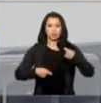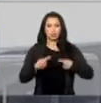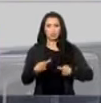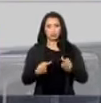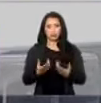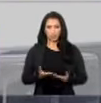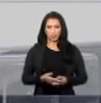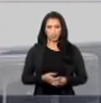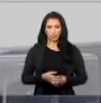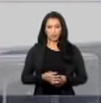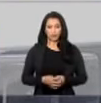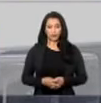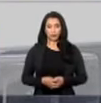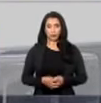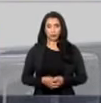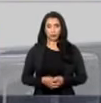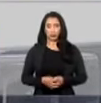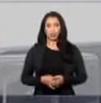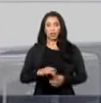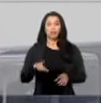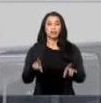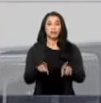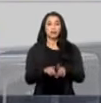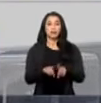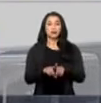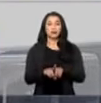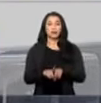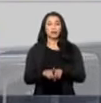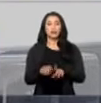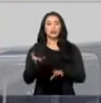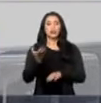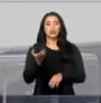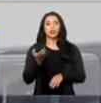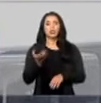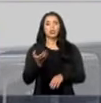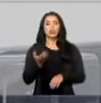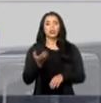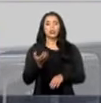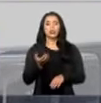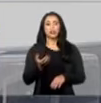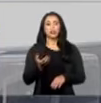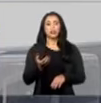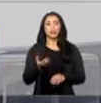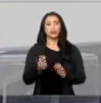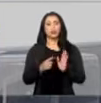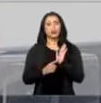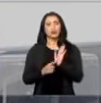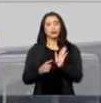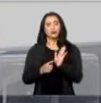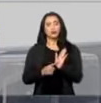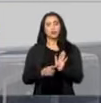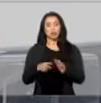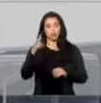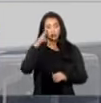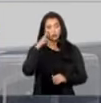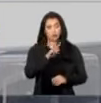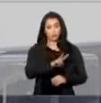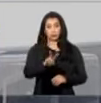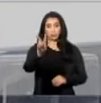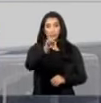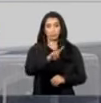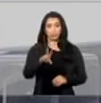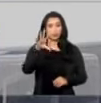Por oportuno, esclareço que o fomento ao audiovisual se dá de 2 formas, o fomento direto